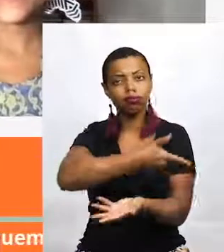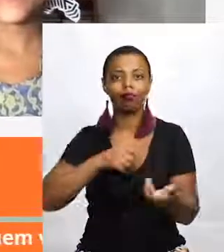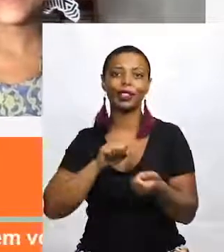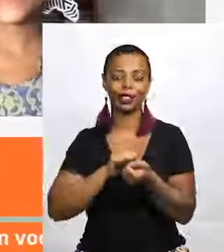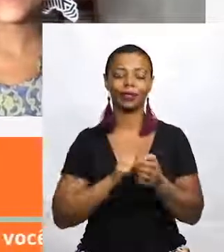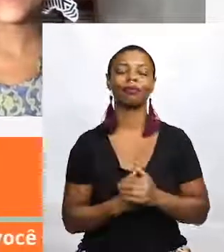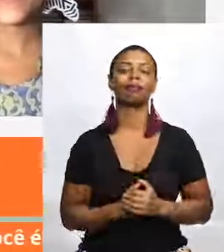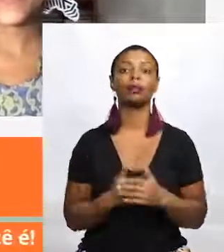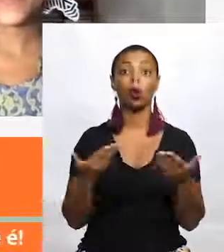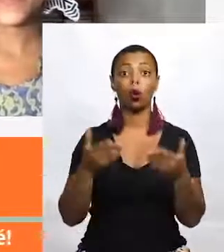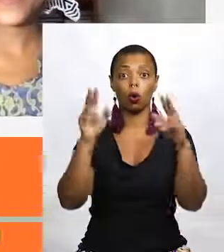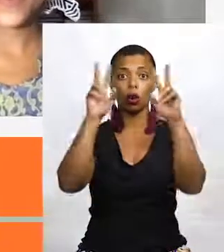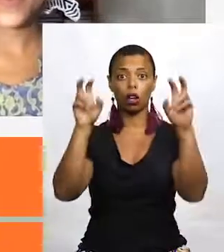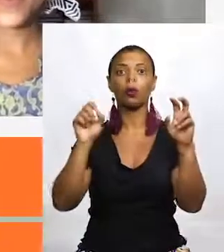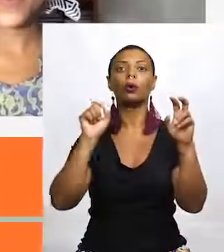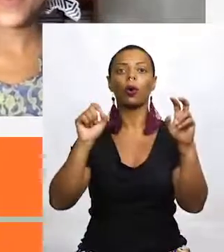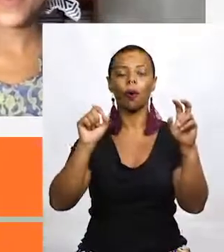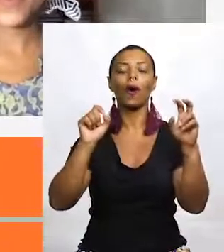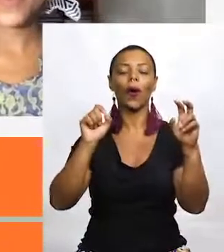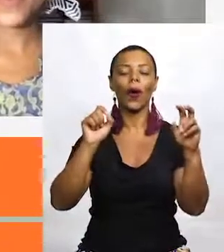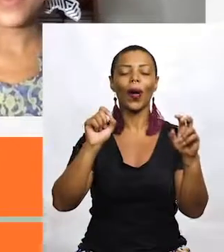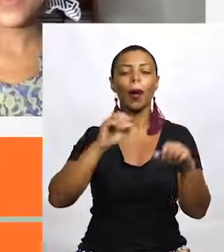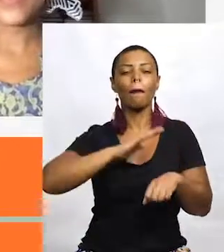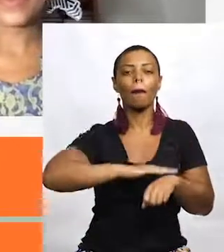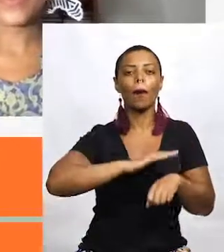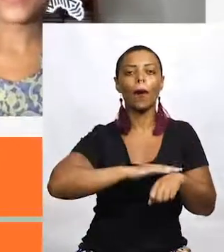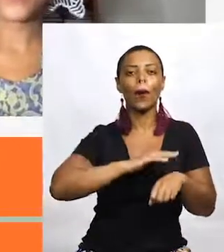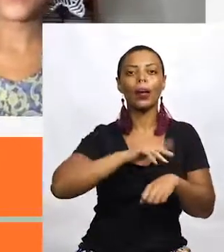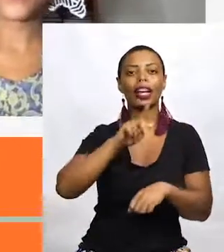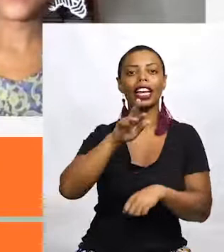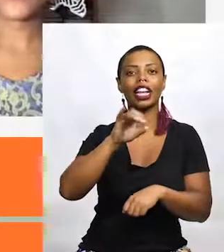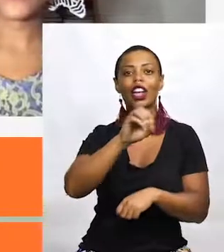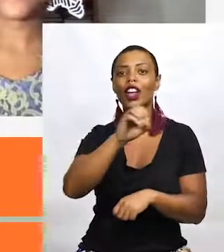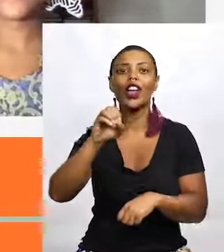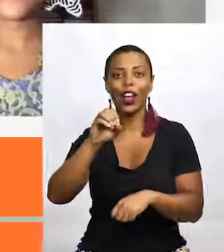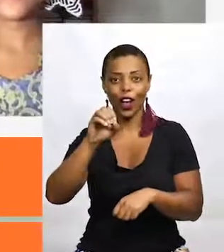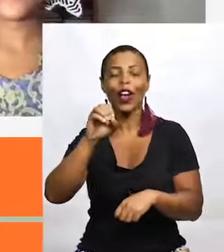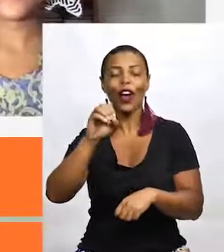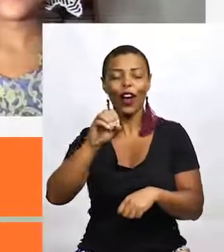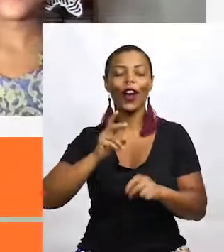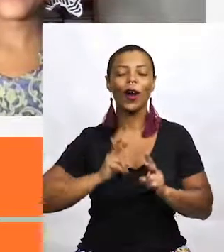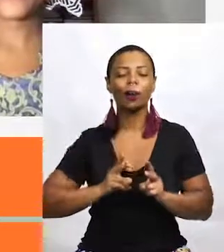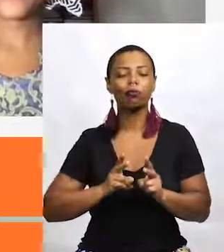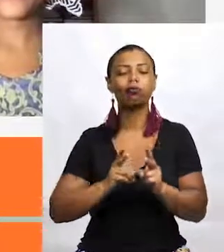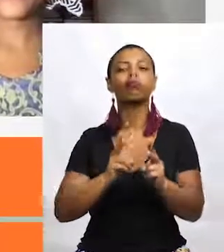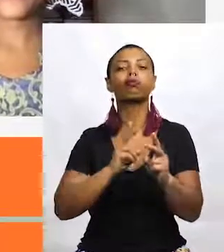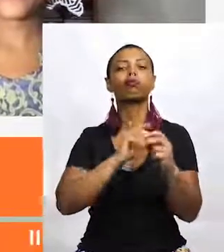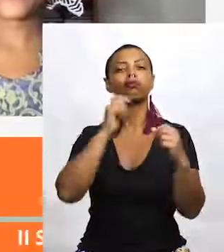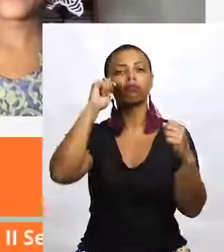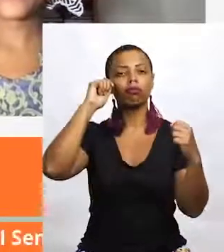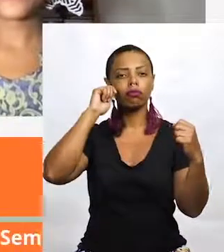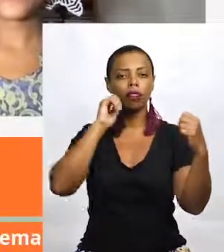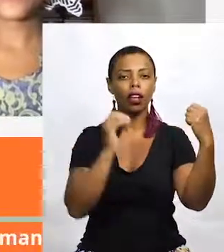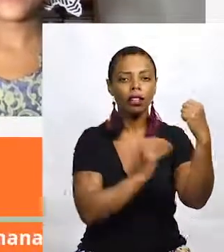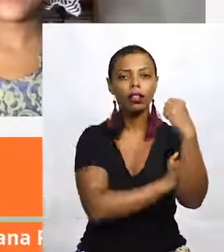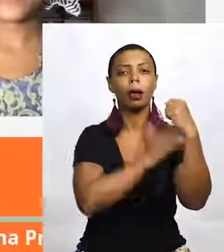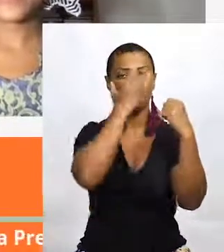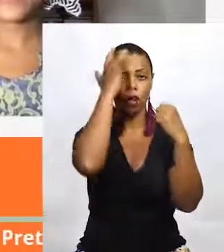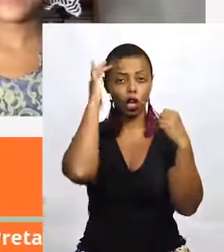tema de hoje é o Momento Griot, Resistência e Existência, Trajetória de Pessoas Pretas na Ciência, que a gente sabe que não é